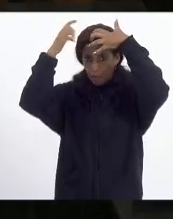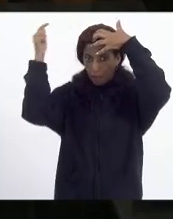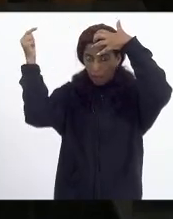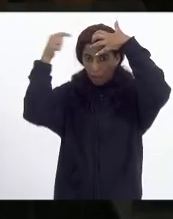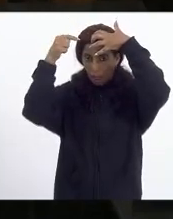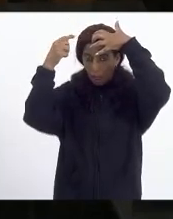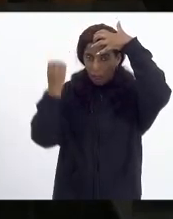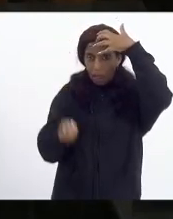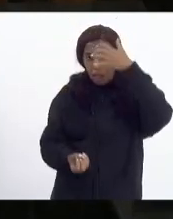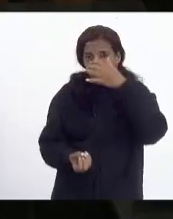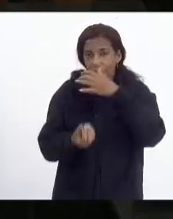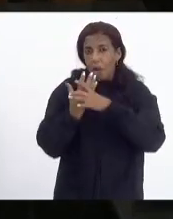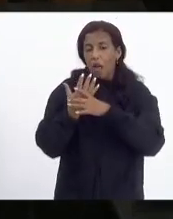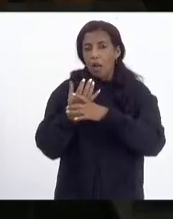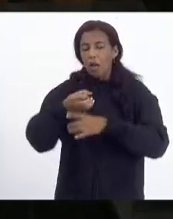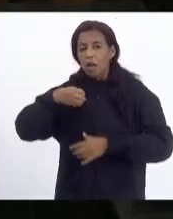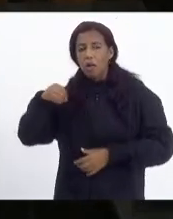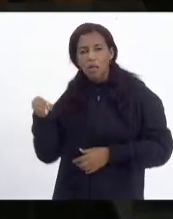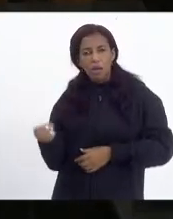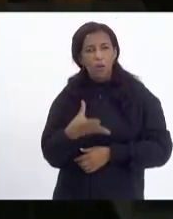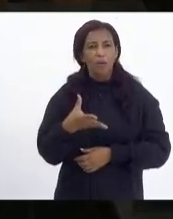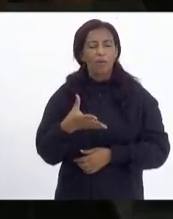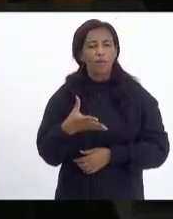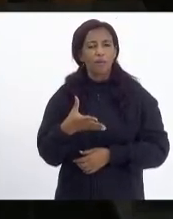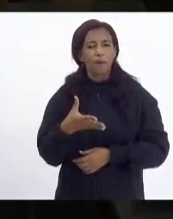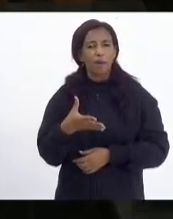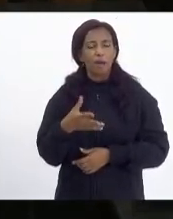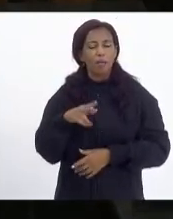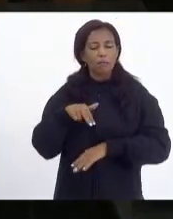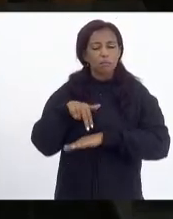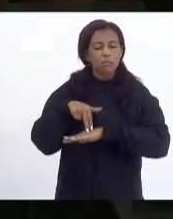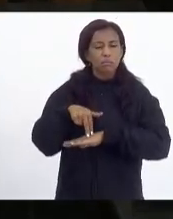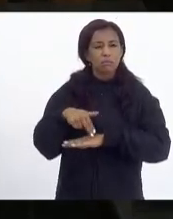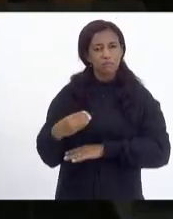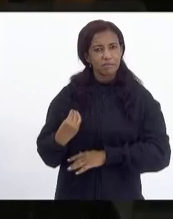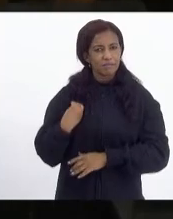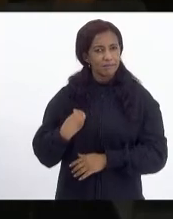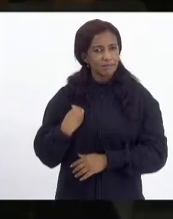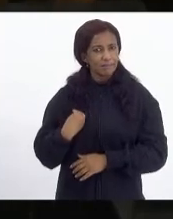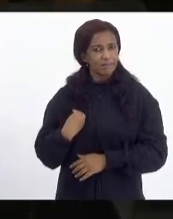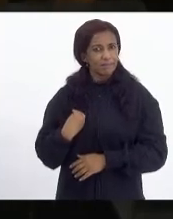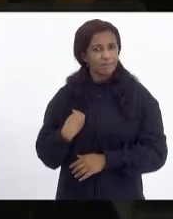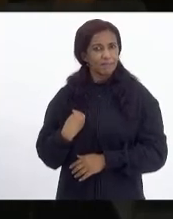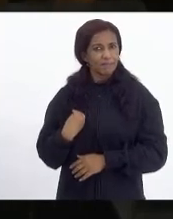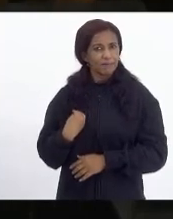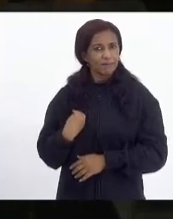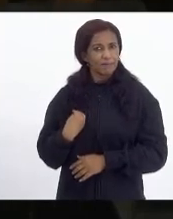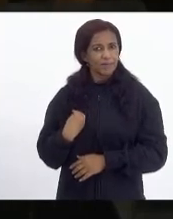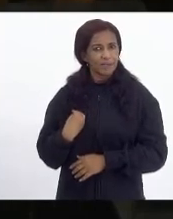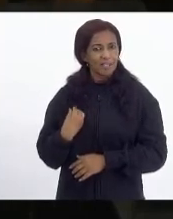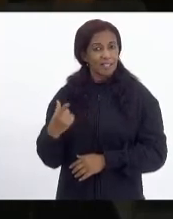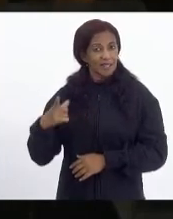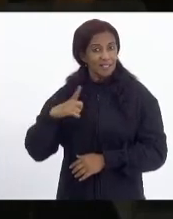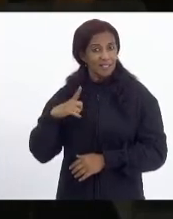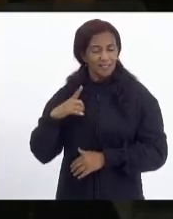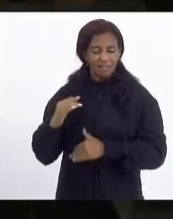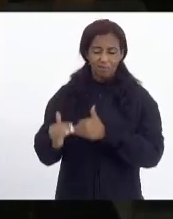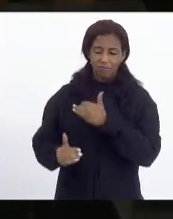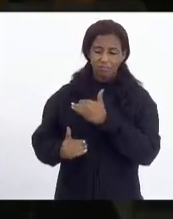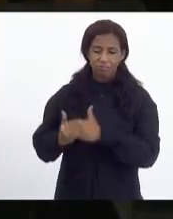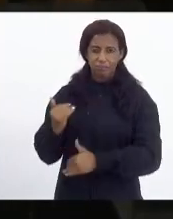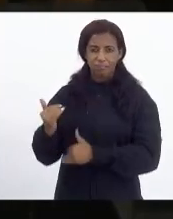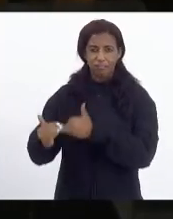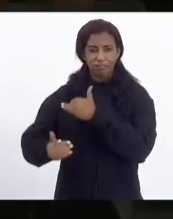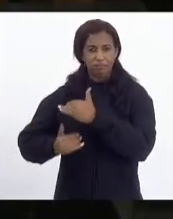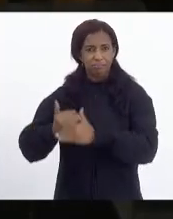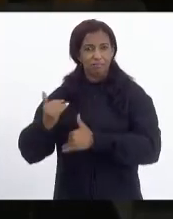capaz de criar e Inovar tá nos manter vivos e procriando Oi